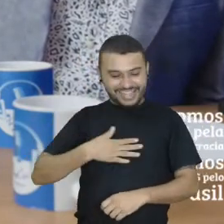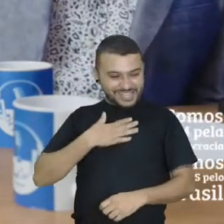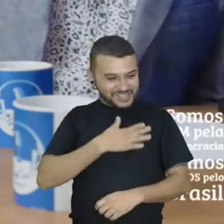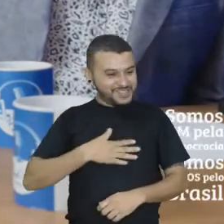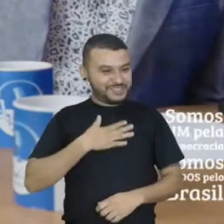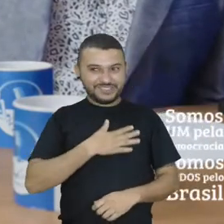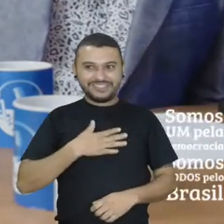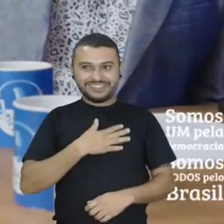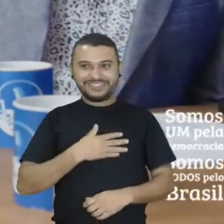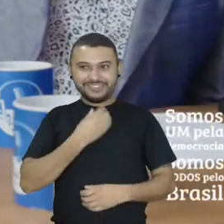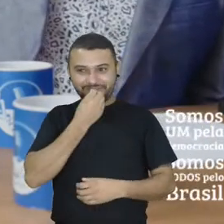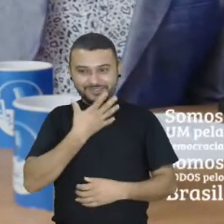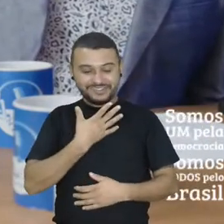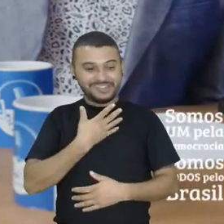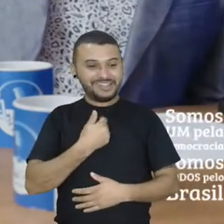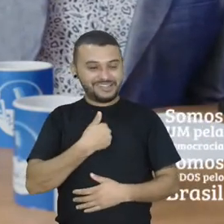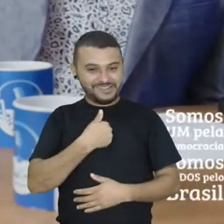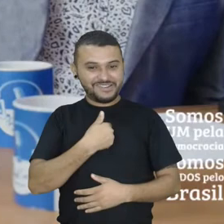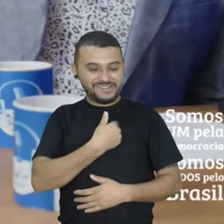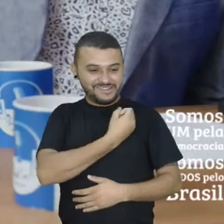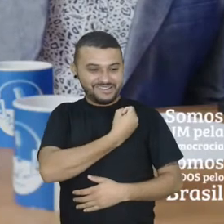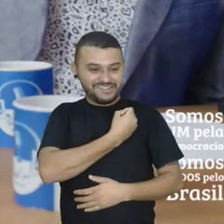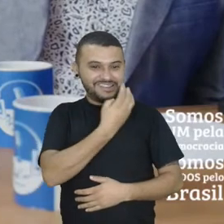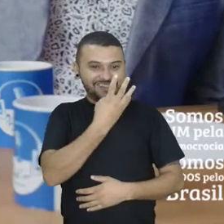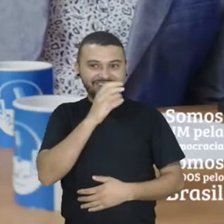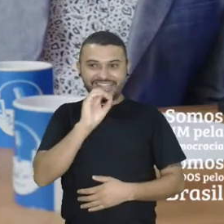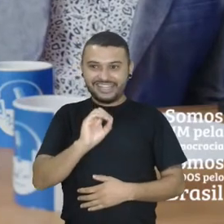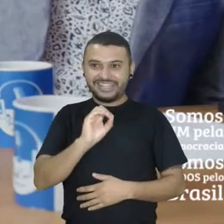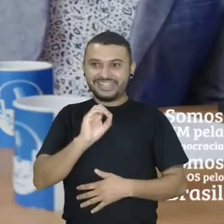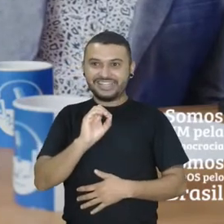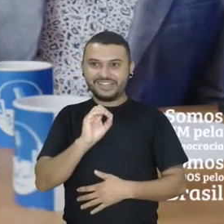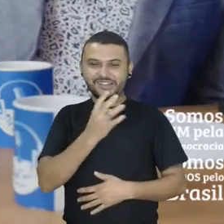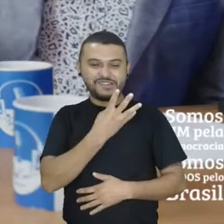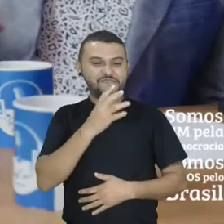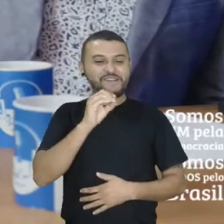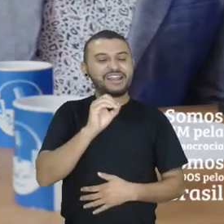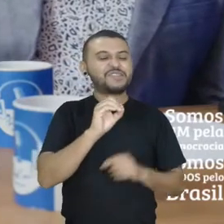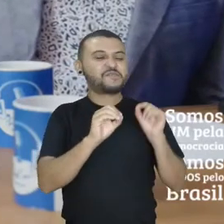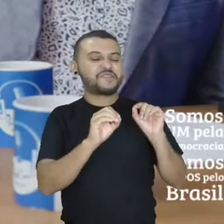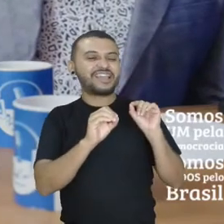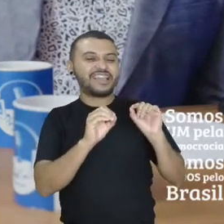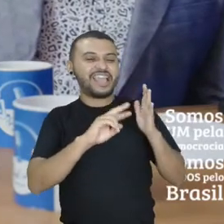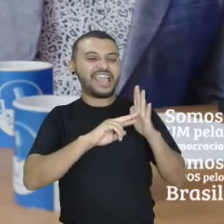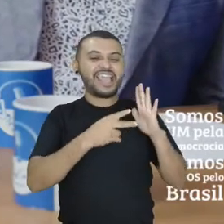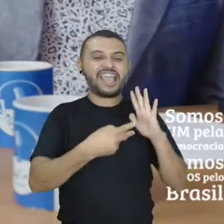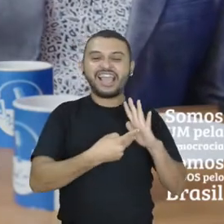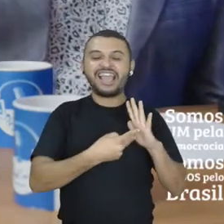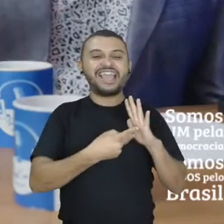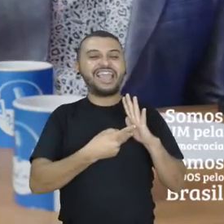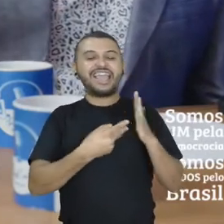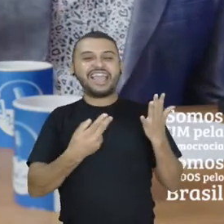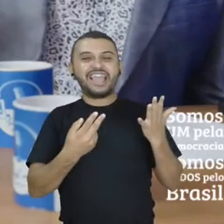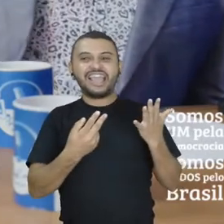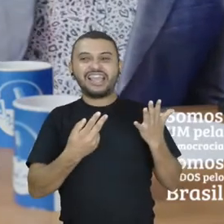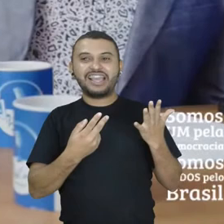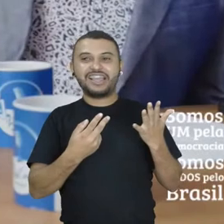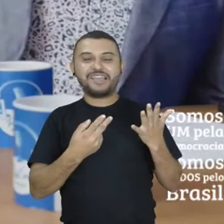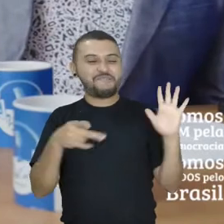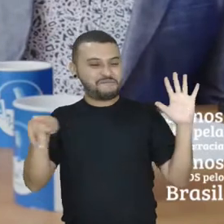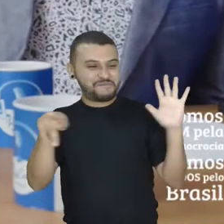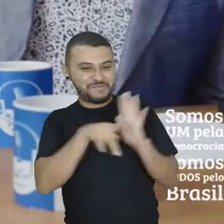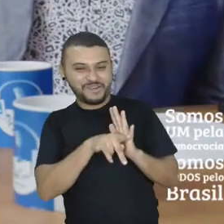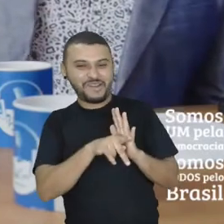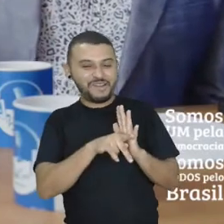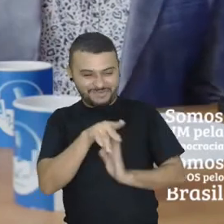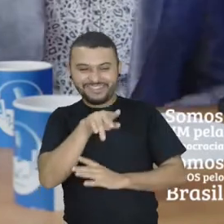tranquilíssimo. Edição de número 40. É, Do mas Sim Pode Crer. Será que esse é 40 coincidência? Ah, é foi coincidência. armado aí, ó. O merchandising já começou antes